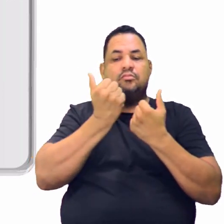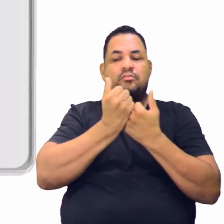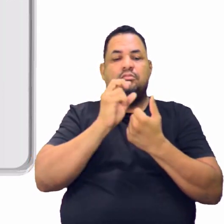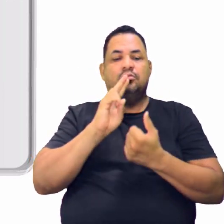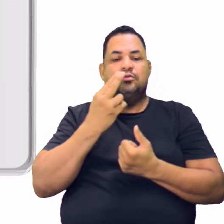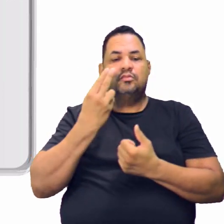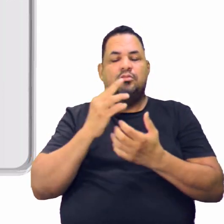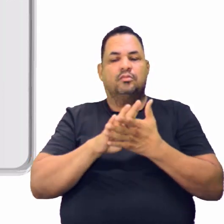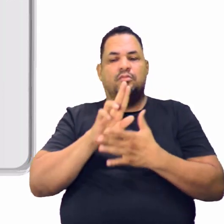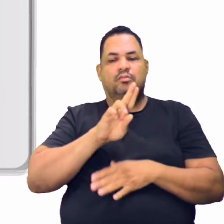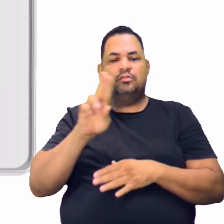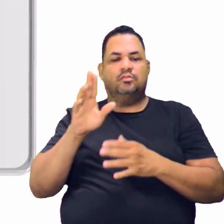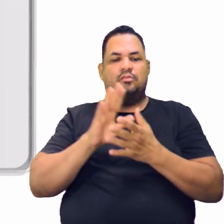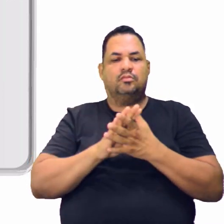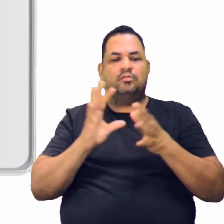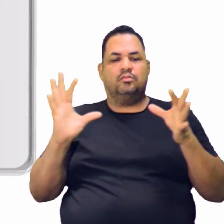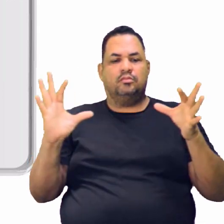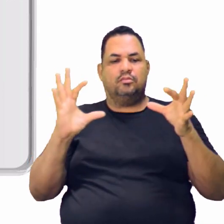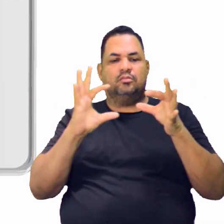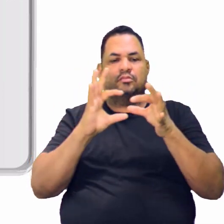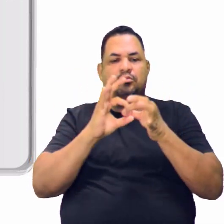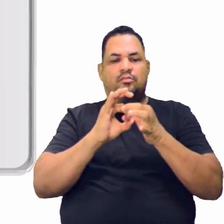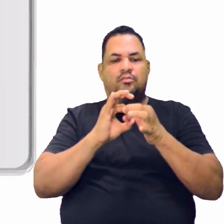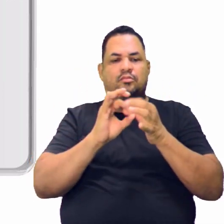o nome. E a conjunção, ela vai